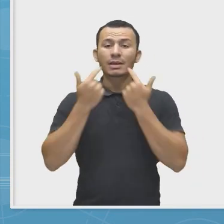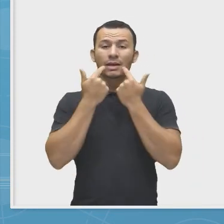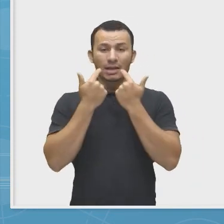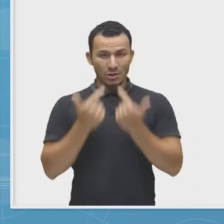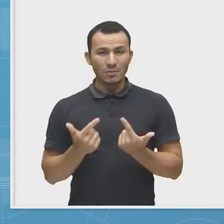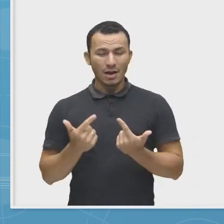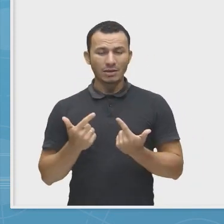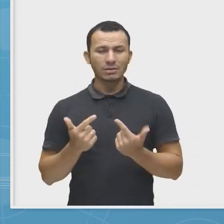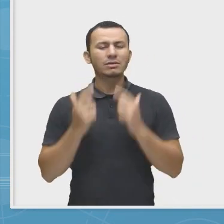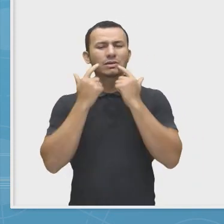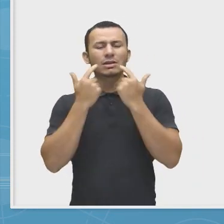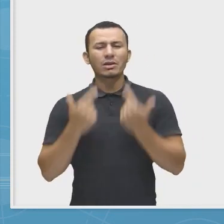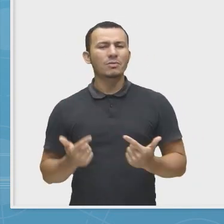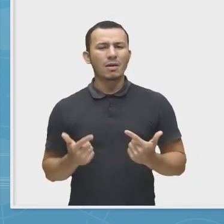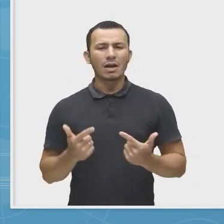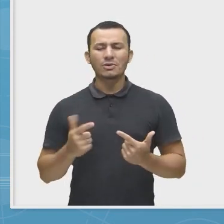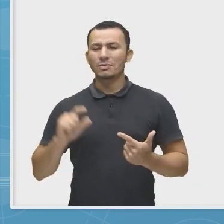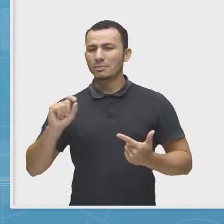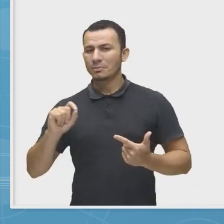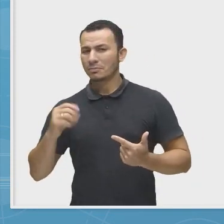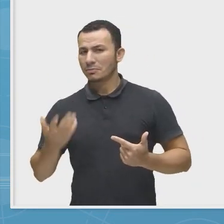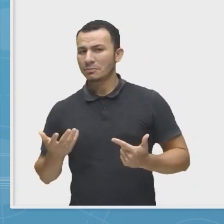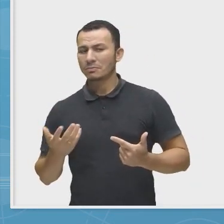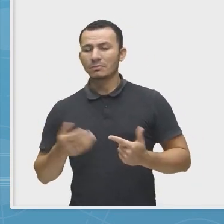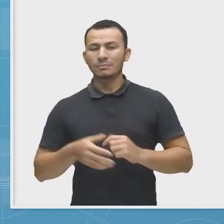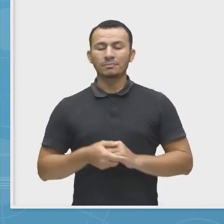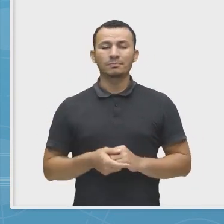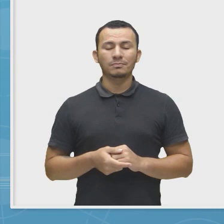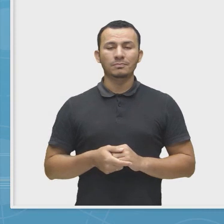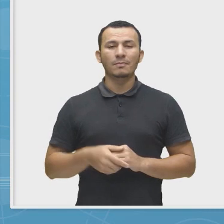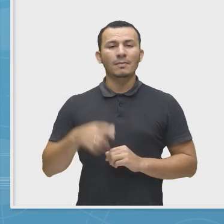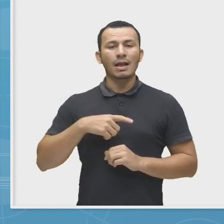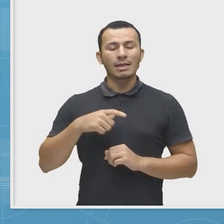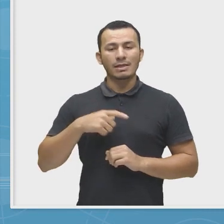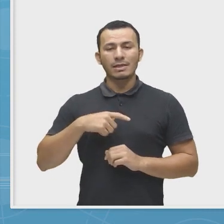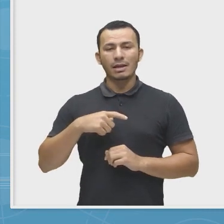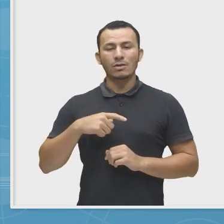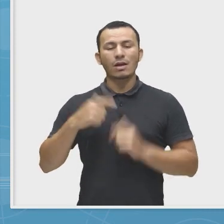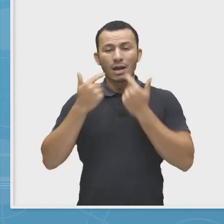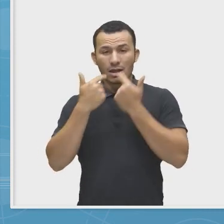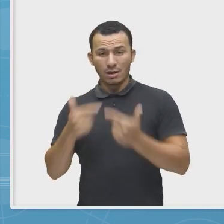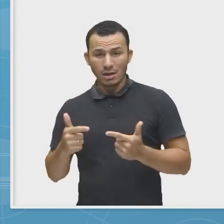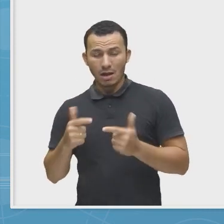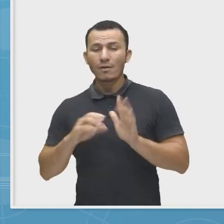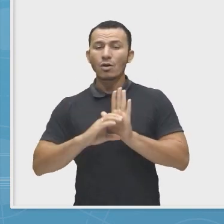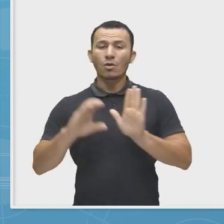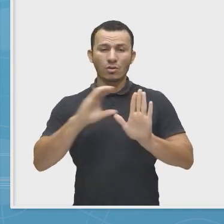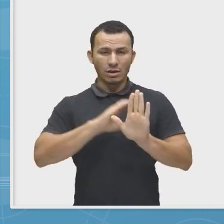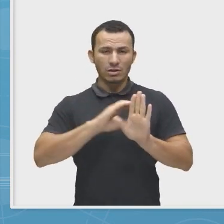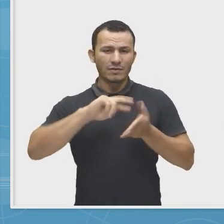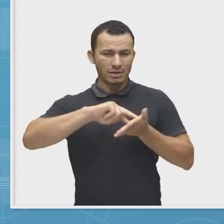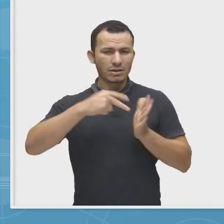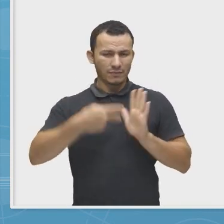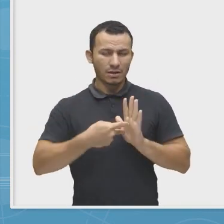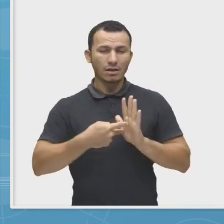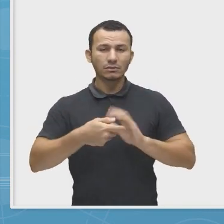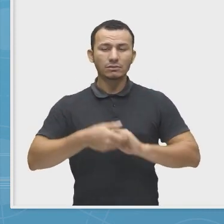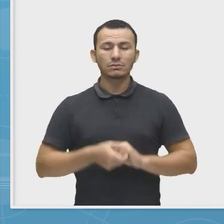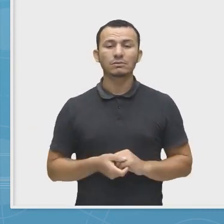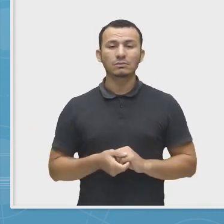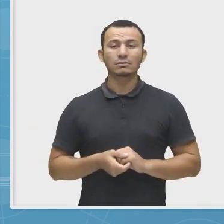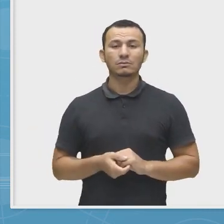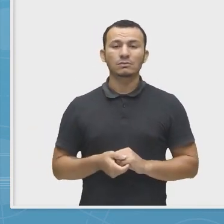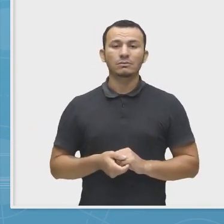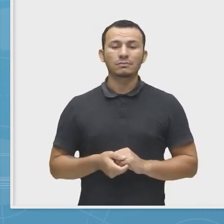linguagem, essa linguagem vai ter a predominância aí, a linguagem conotativa e